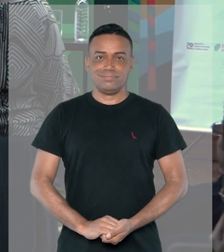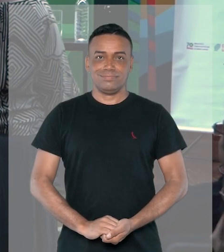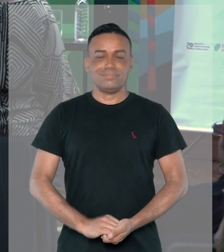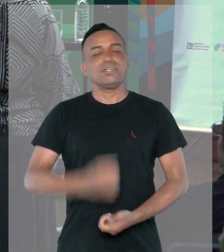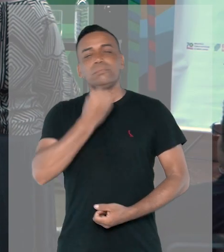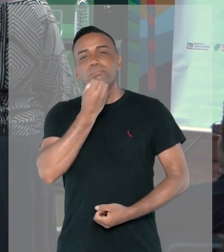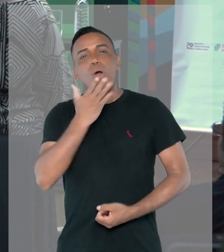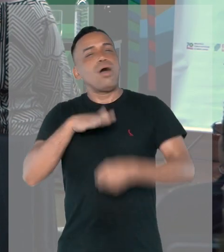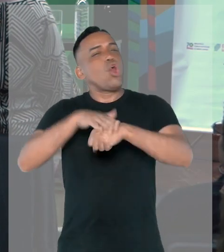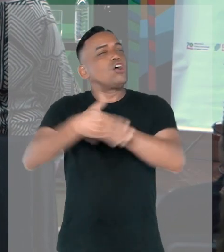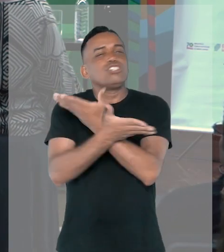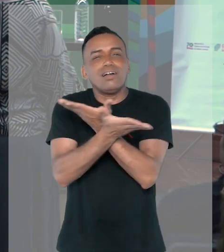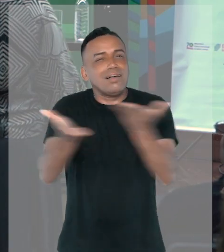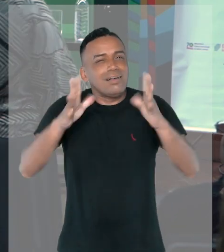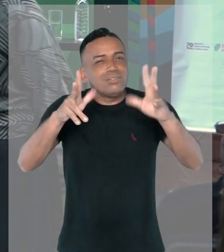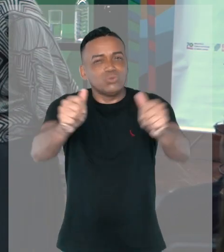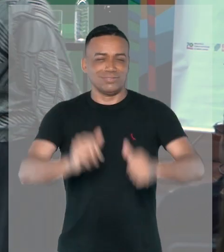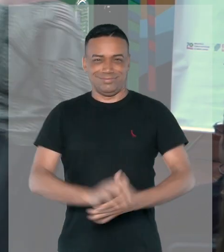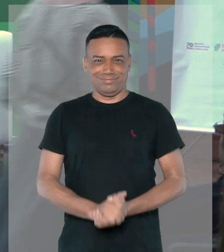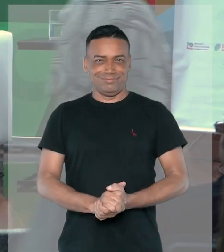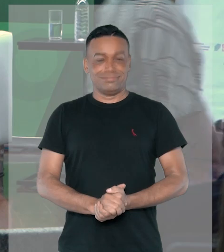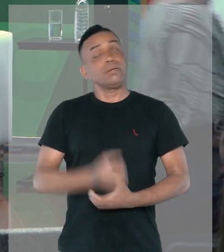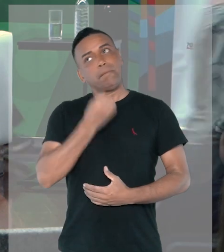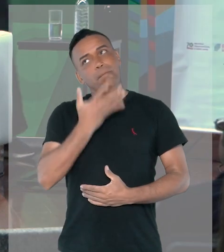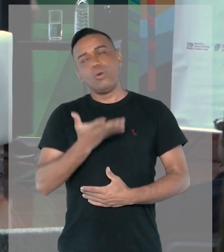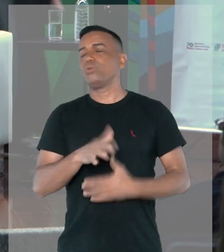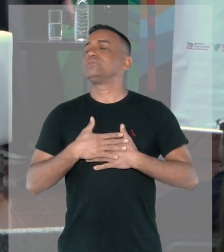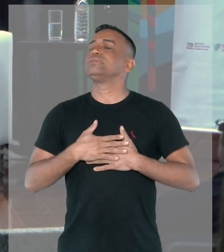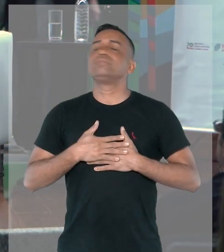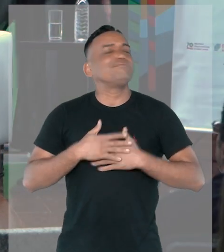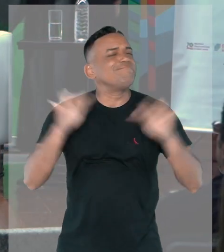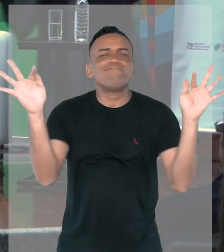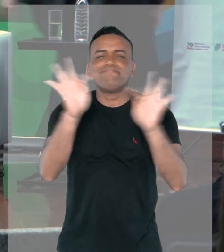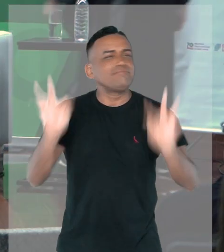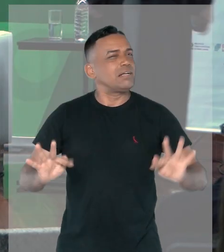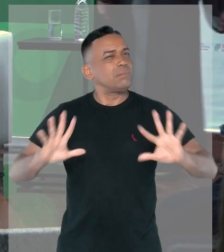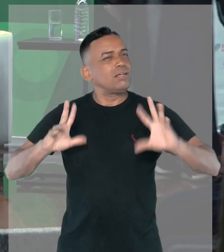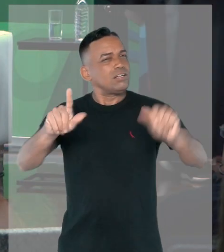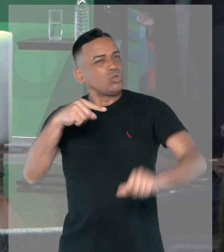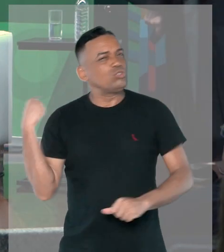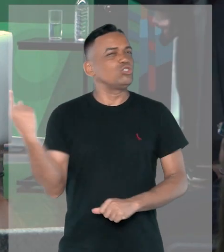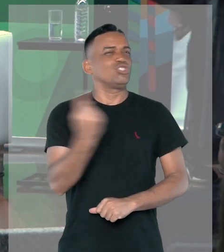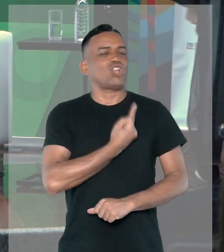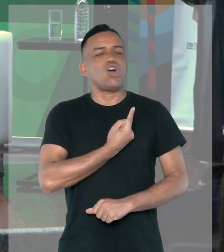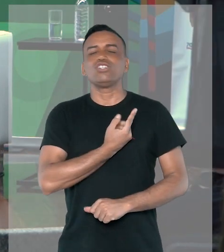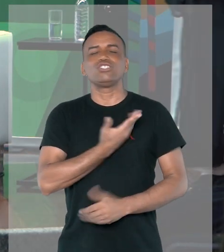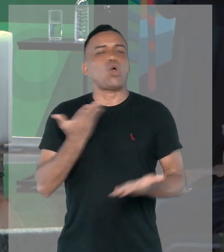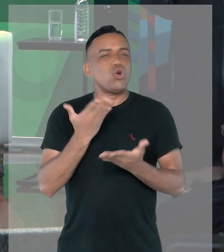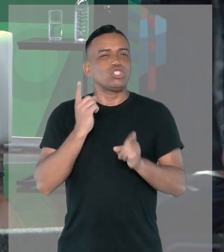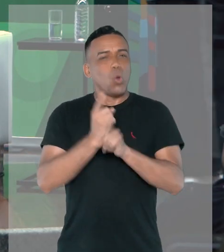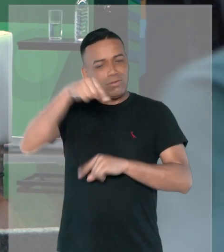Muito boa noite a todos. Bom, é motivo de muita felicidade para todos nós aqui, esse encontro